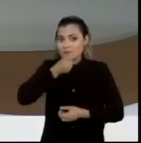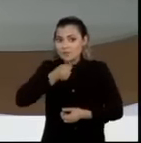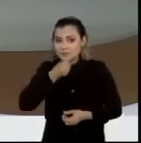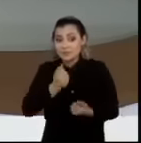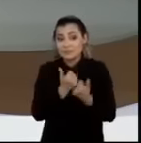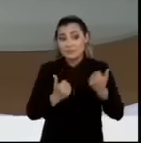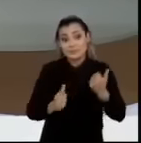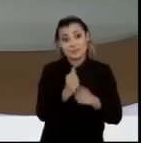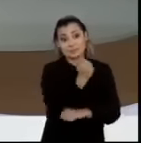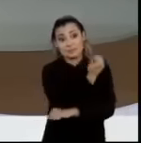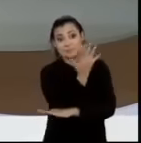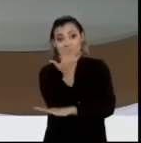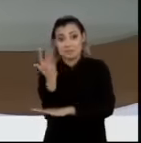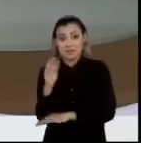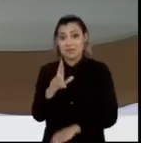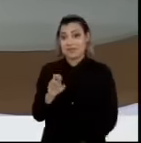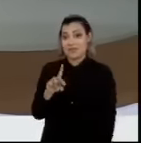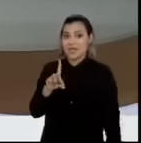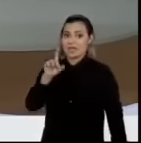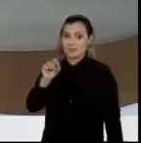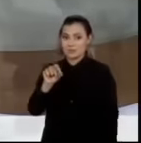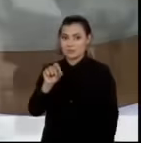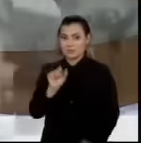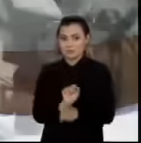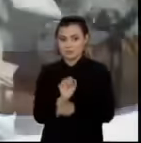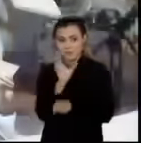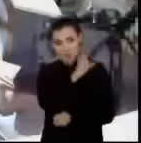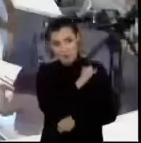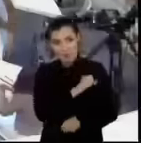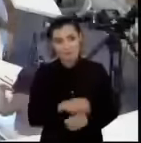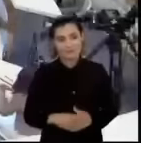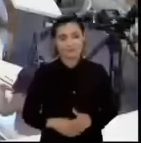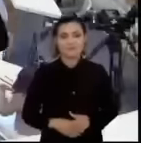com o ministro do Meio Ambiente, Ricardo Salles.